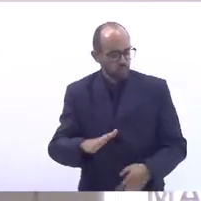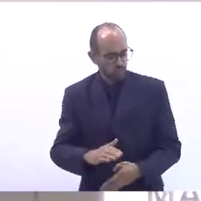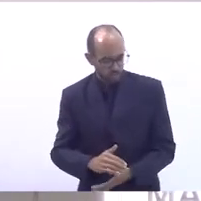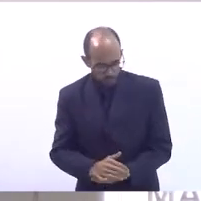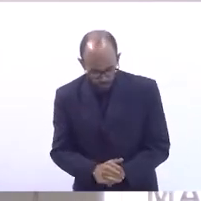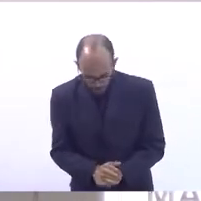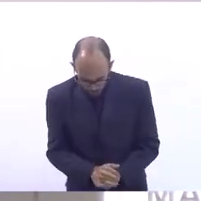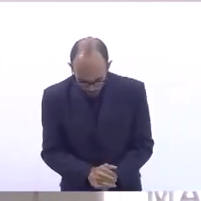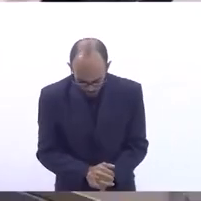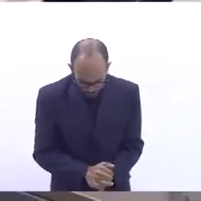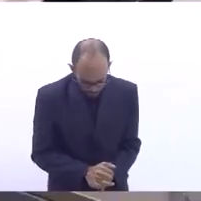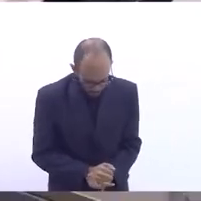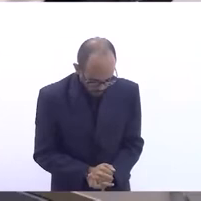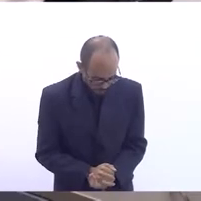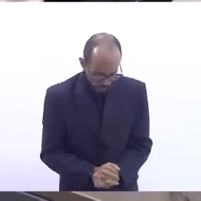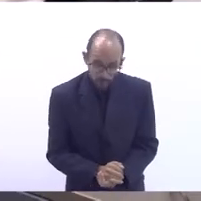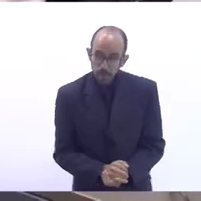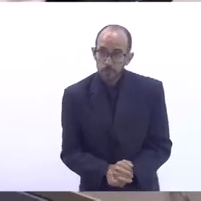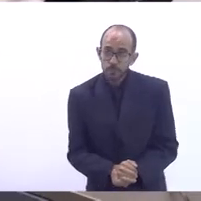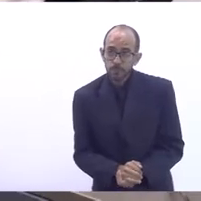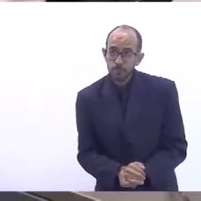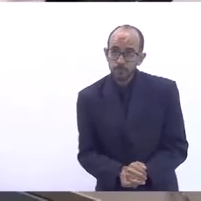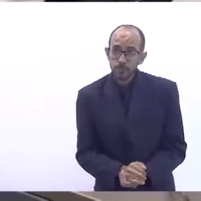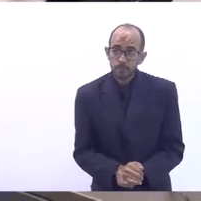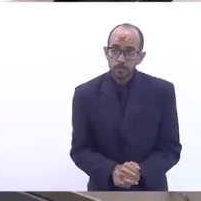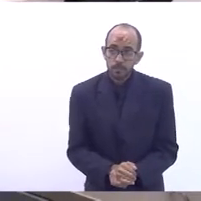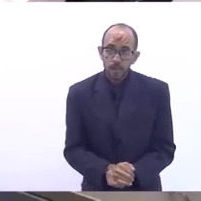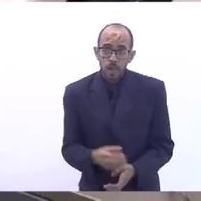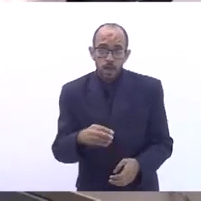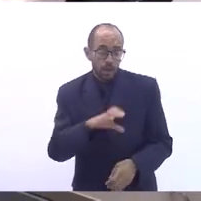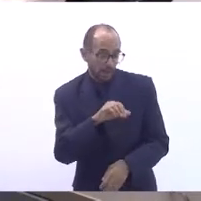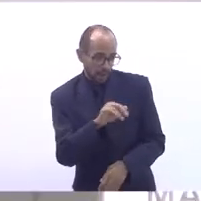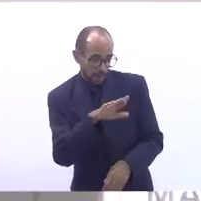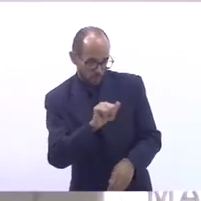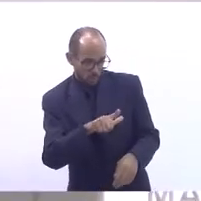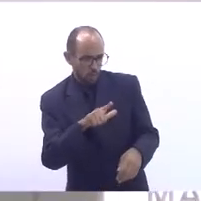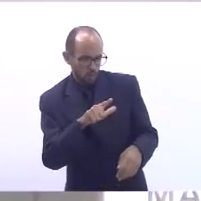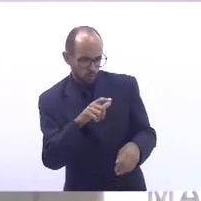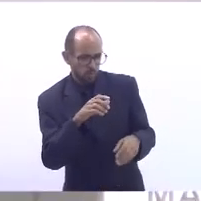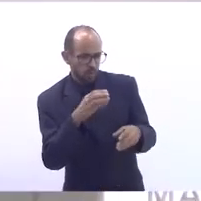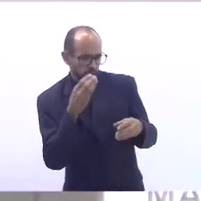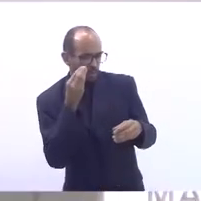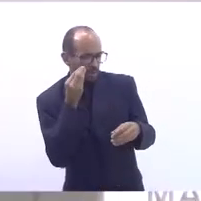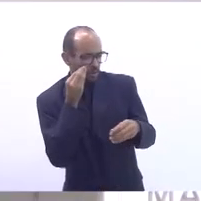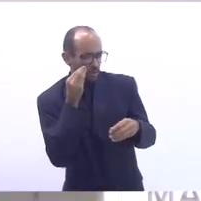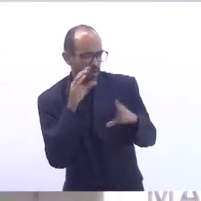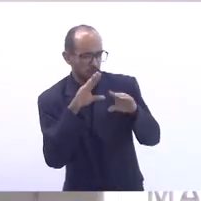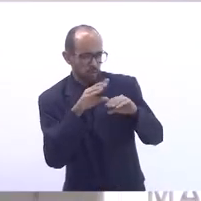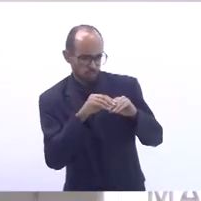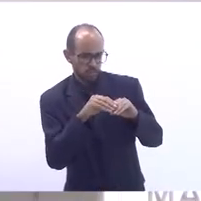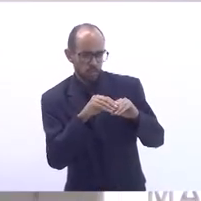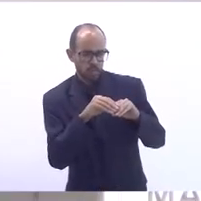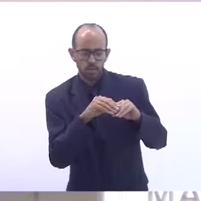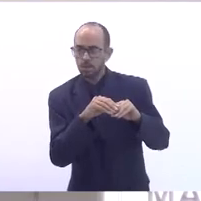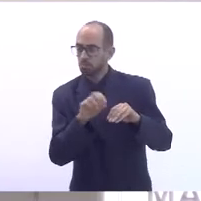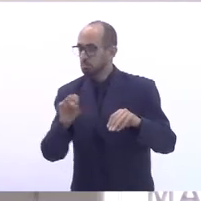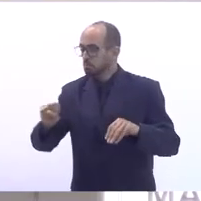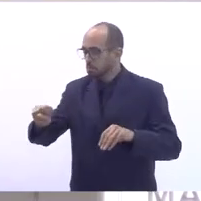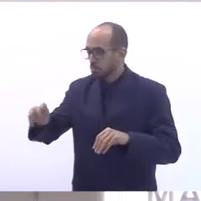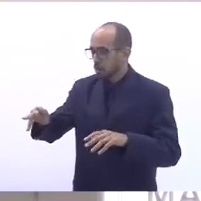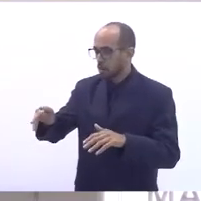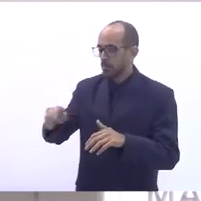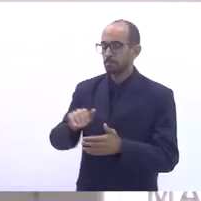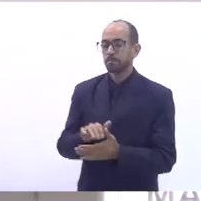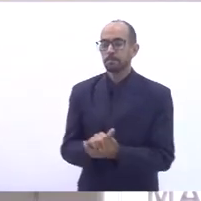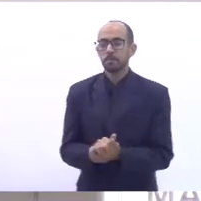então assim eu não pode deixar não dá para comparar a questão que a gente